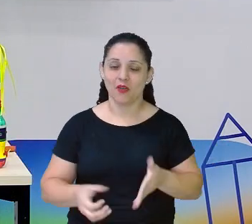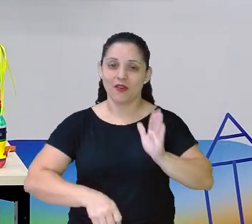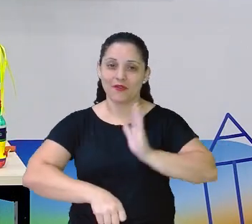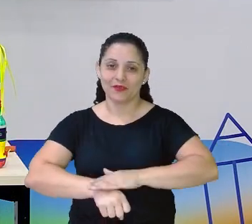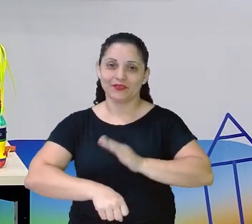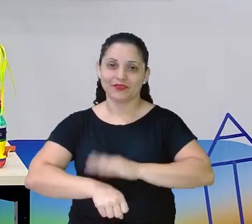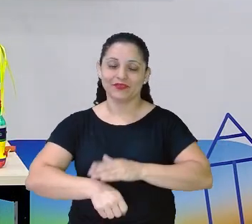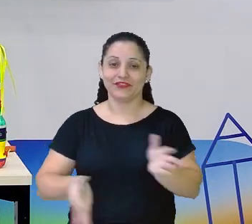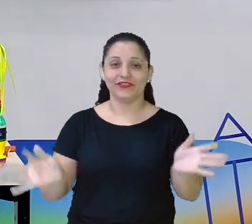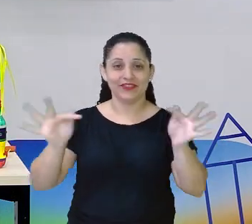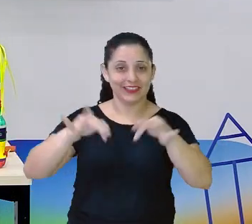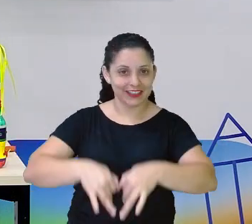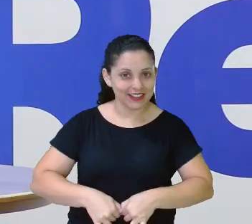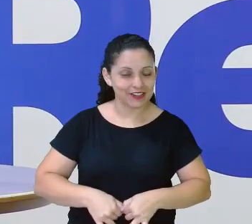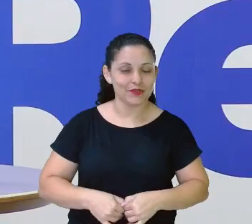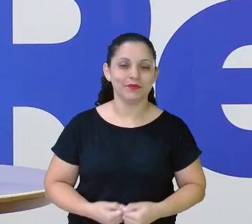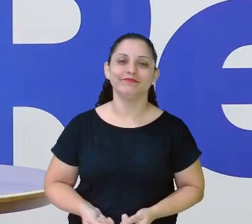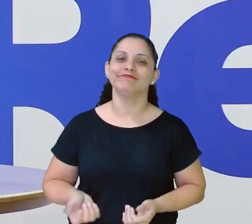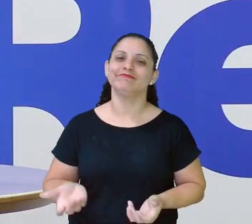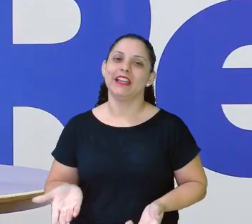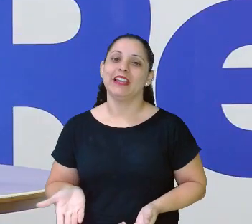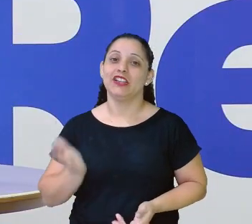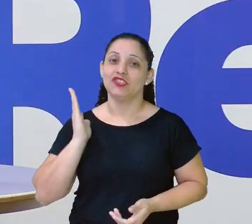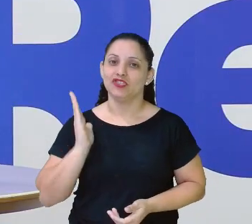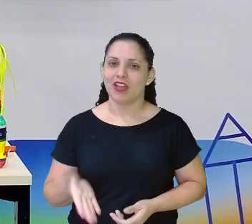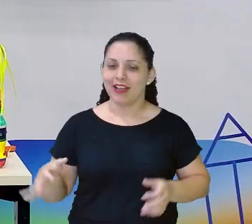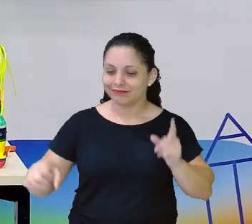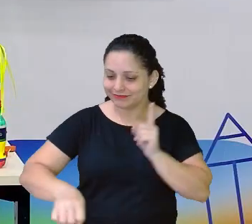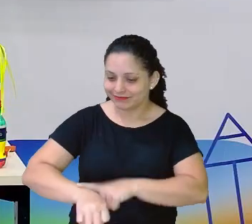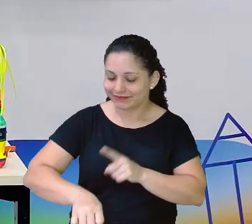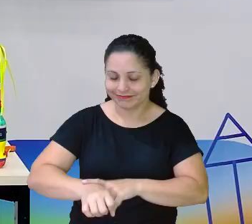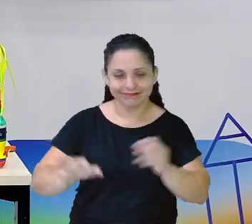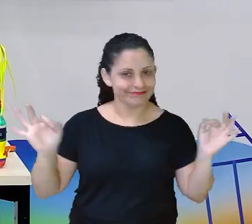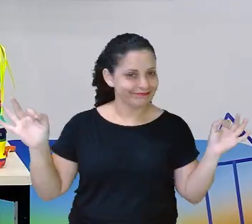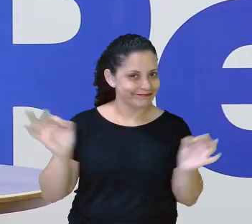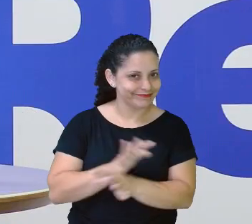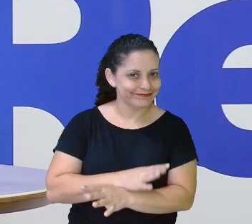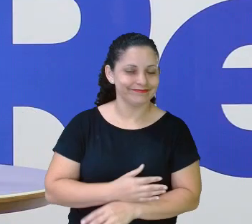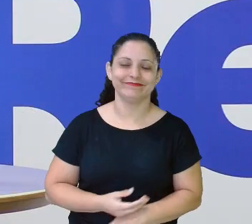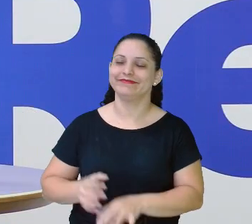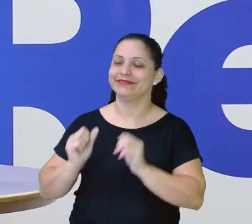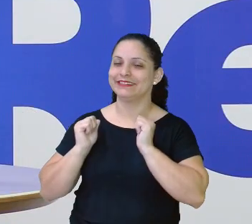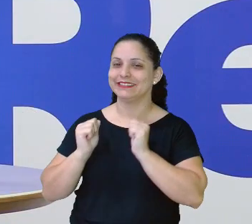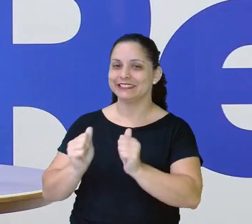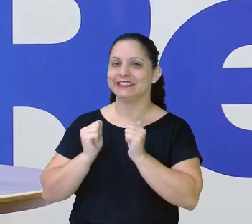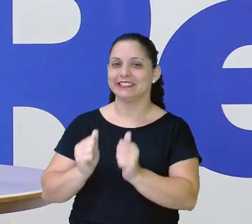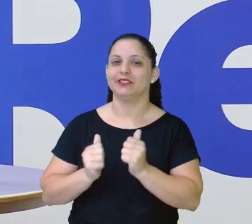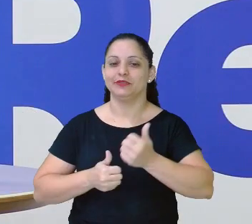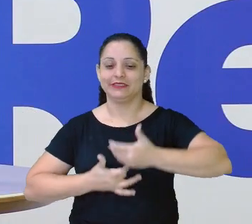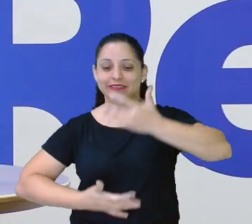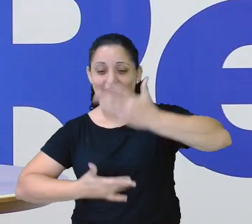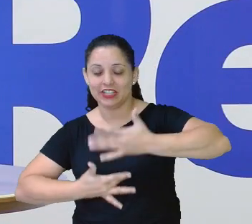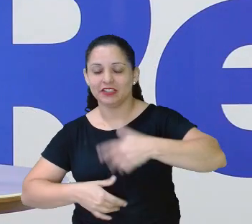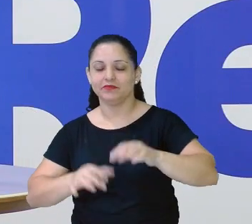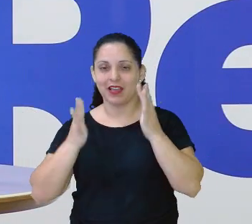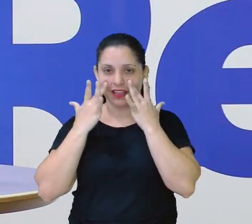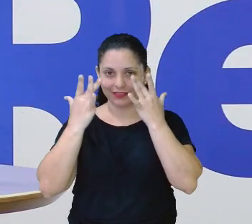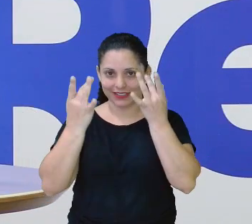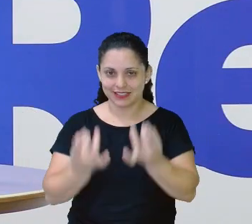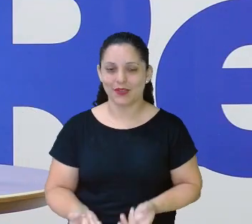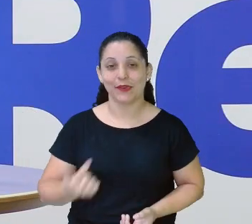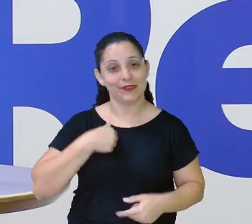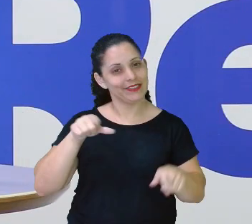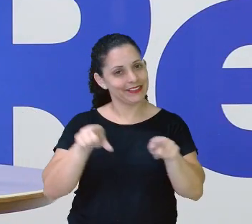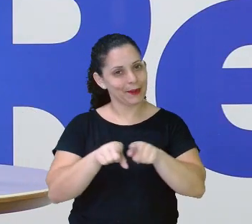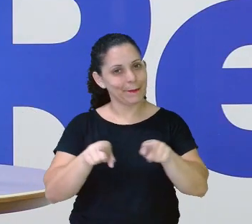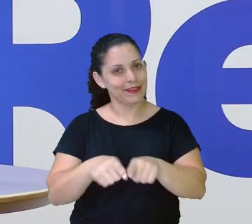professora Kedma, nossa aula já está no fim, a produção já está dizendo, ó, acabou, tudo certinho, professora? Tudo certo, eles estavam aqui atentos e eu também,